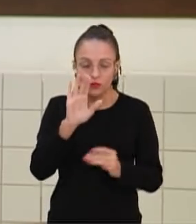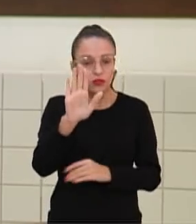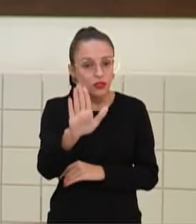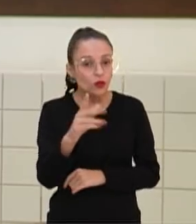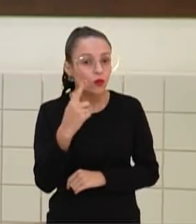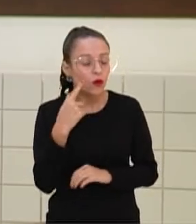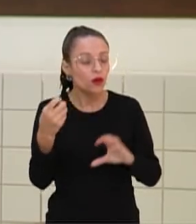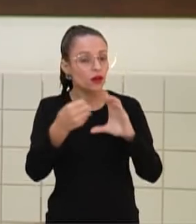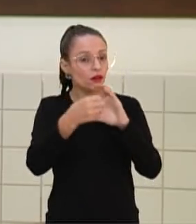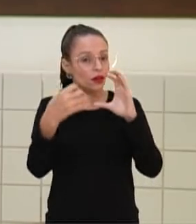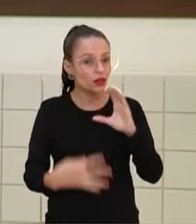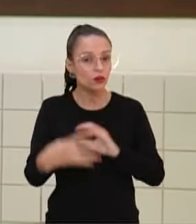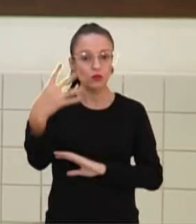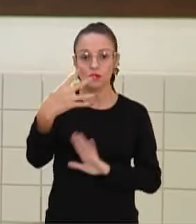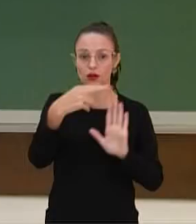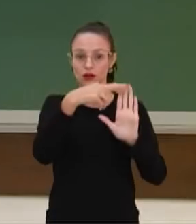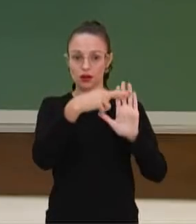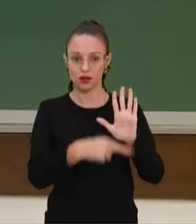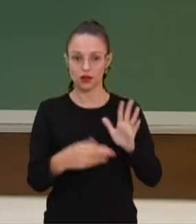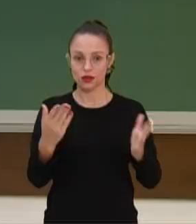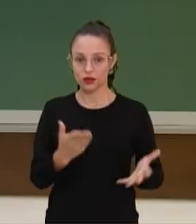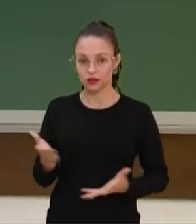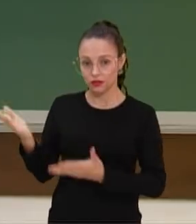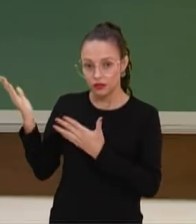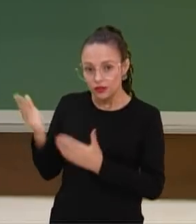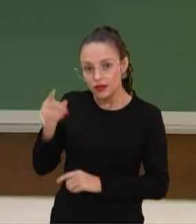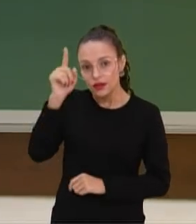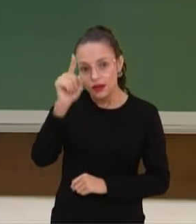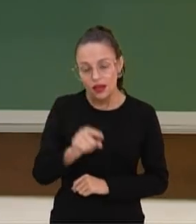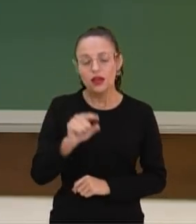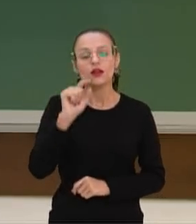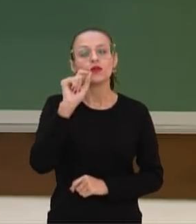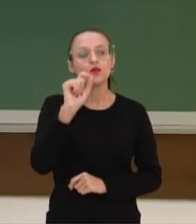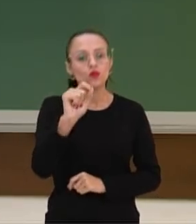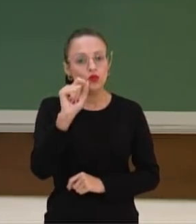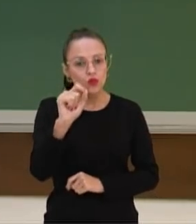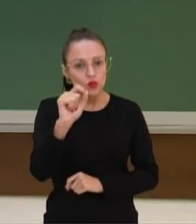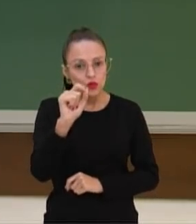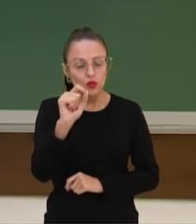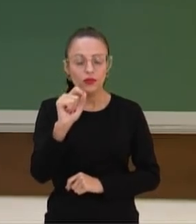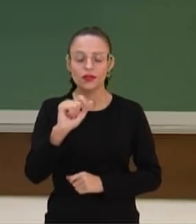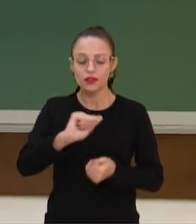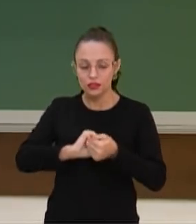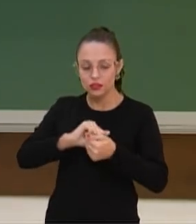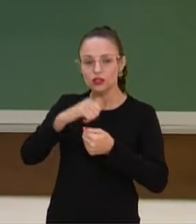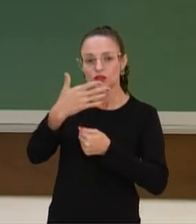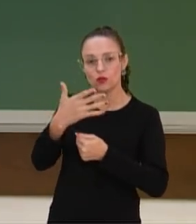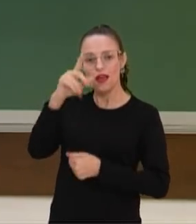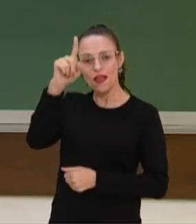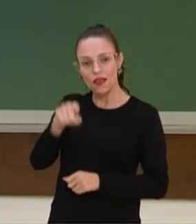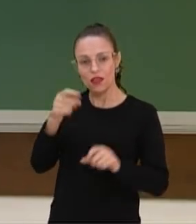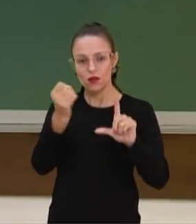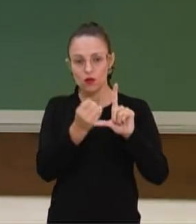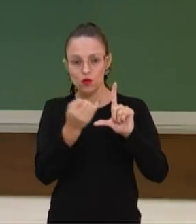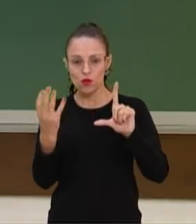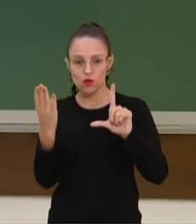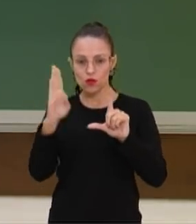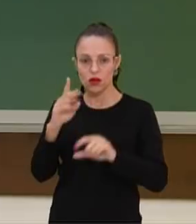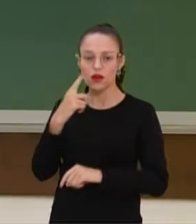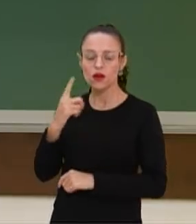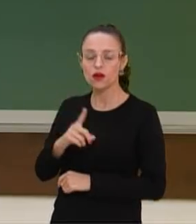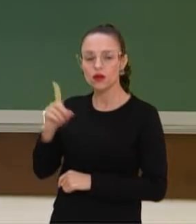Então, característica do quarto caso na tela é o log estar no expoente, gente. Então, olha o